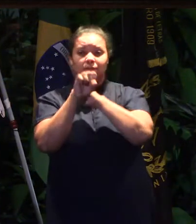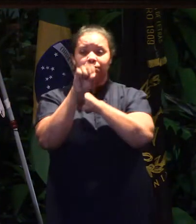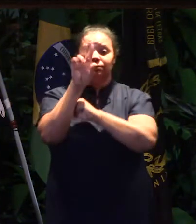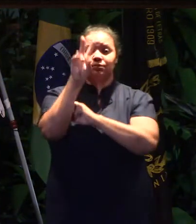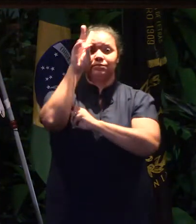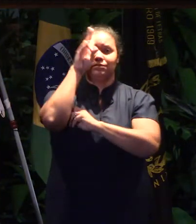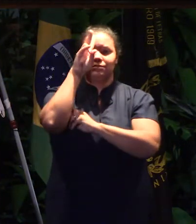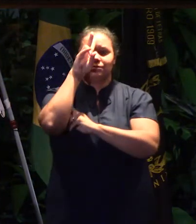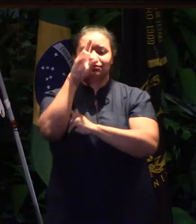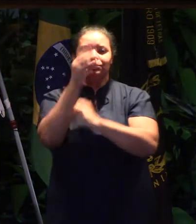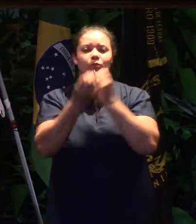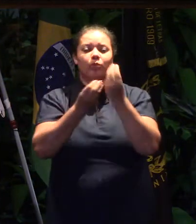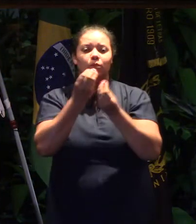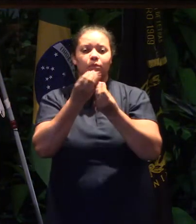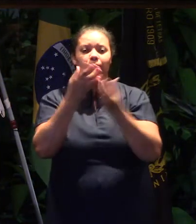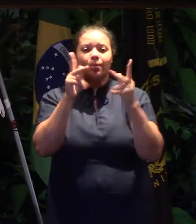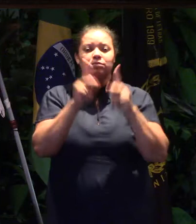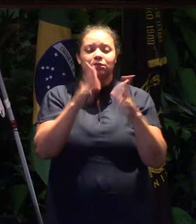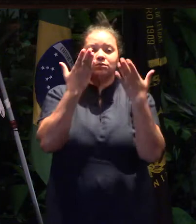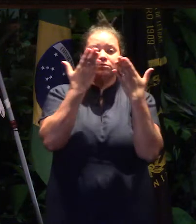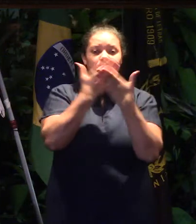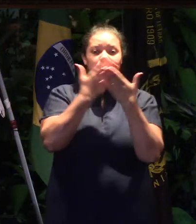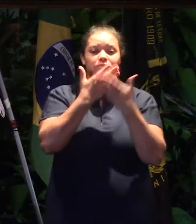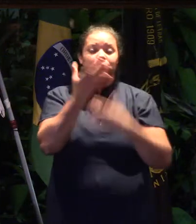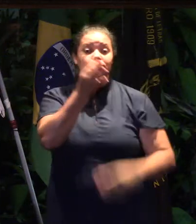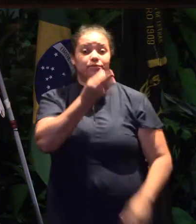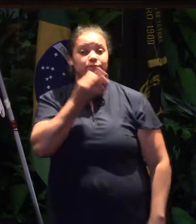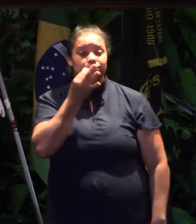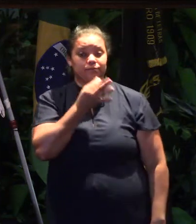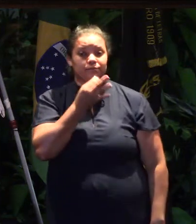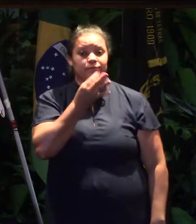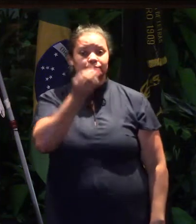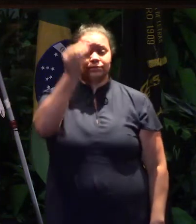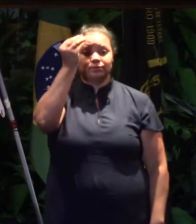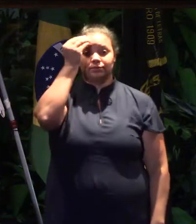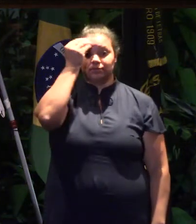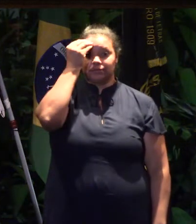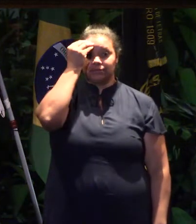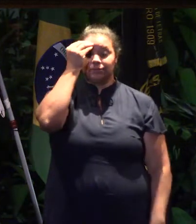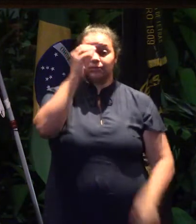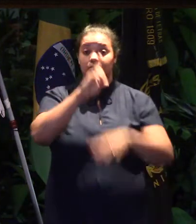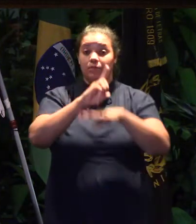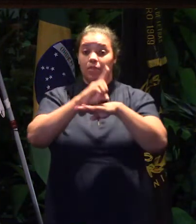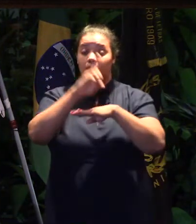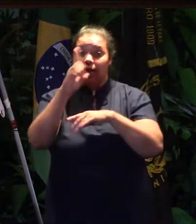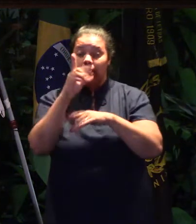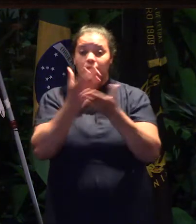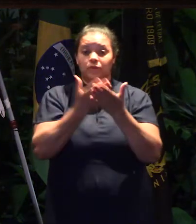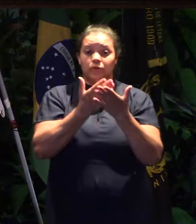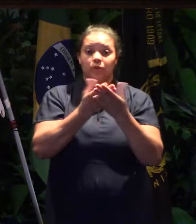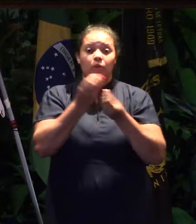Músicos Cegos. Em sua tese de doutorado, estudou os efeitos da educação